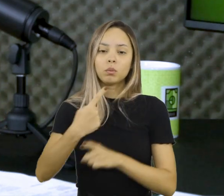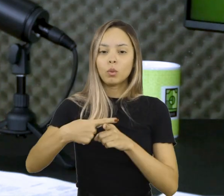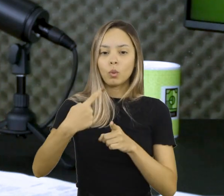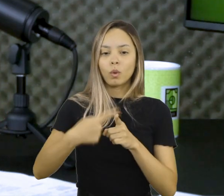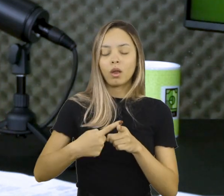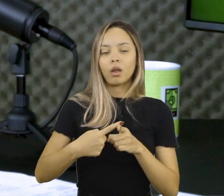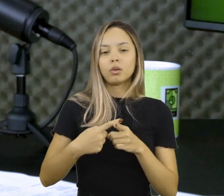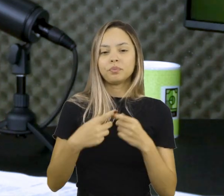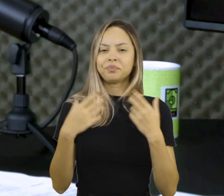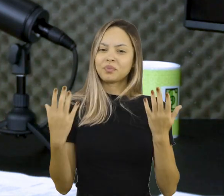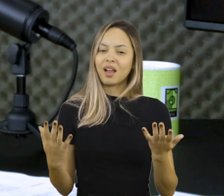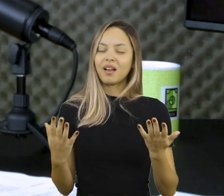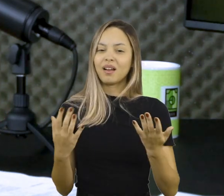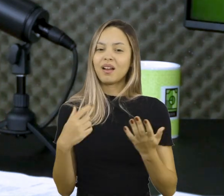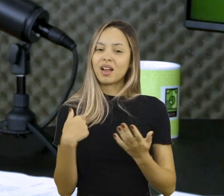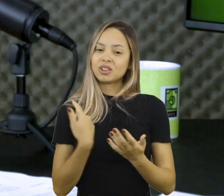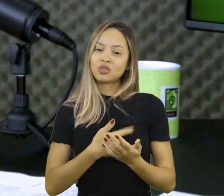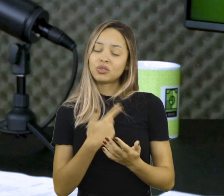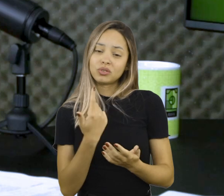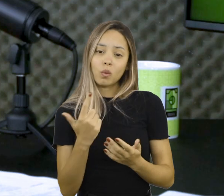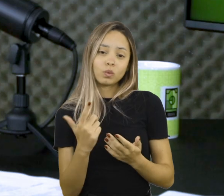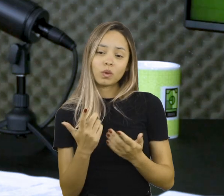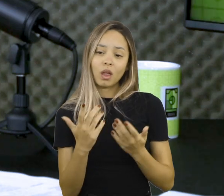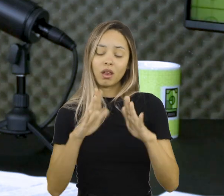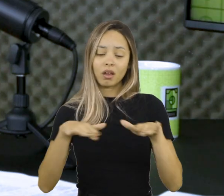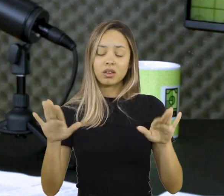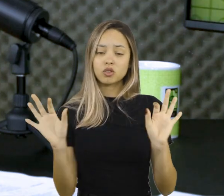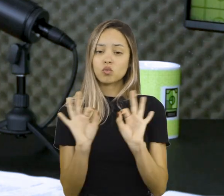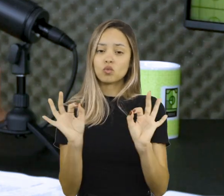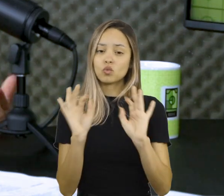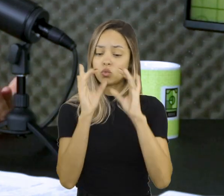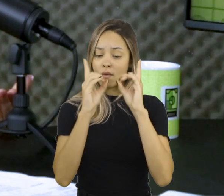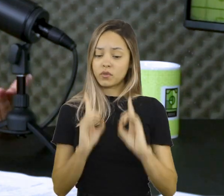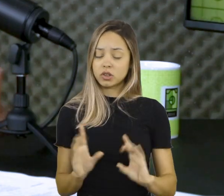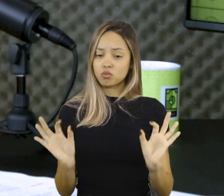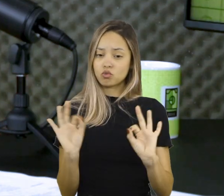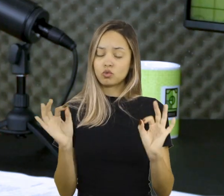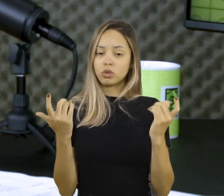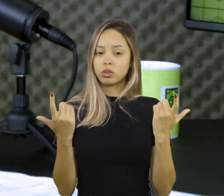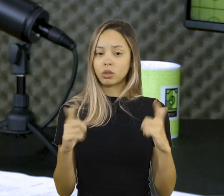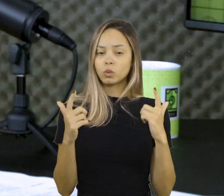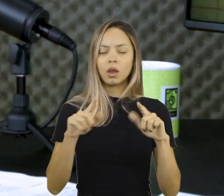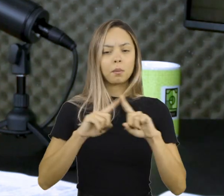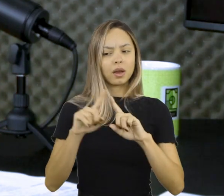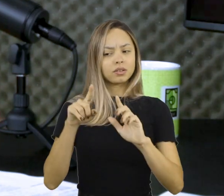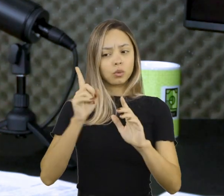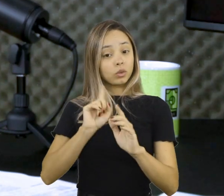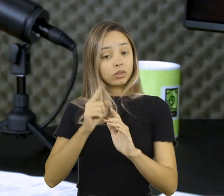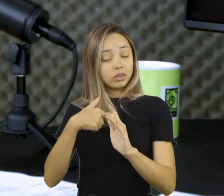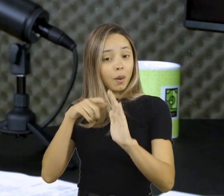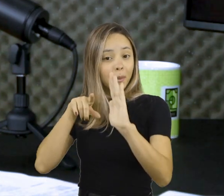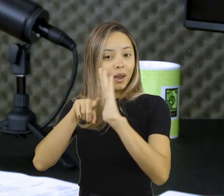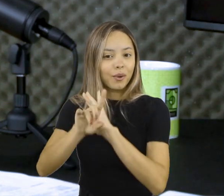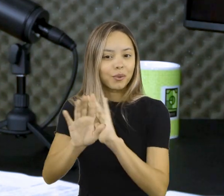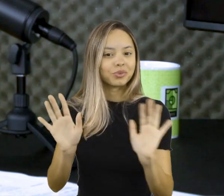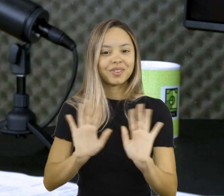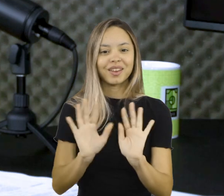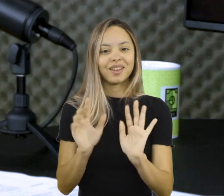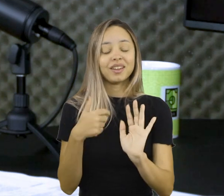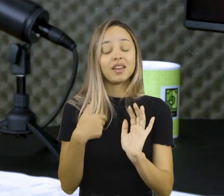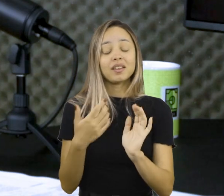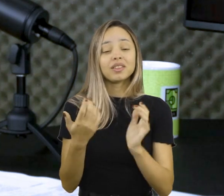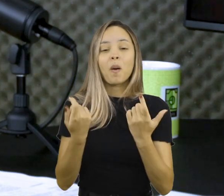assim não mas a gente não tem nenhum uma criança com deficiência e a pergunta não é essa não tem que esperar a criança